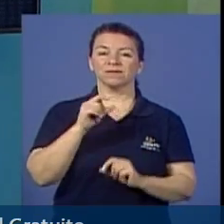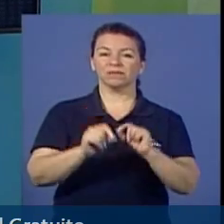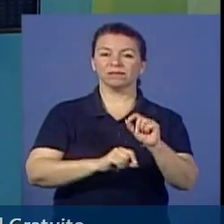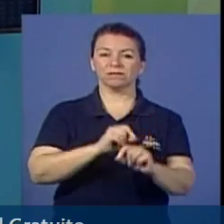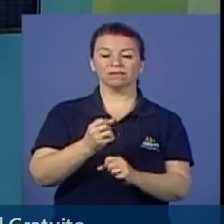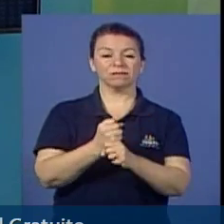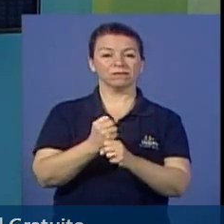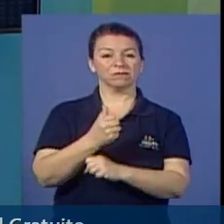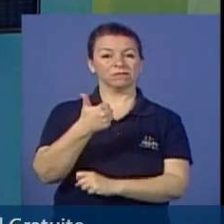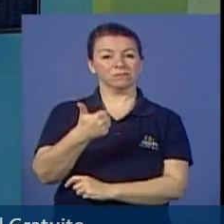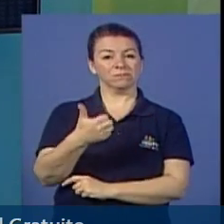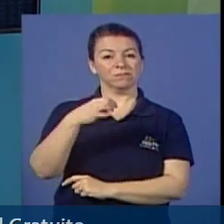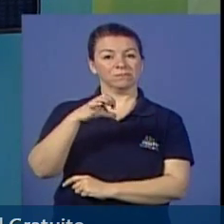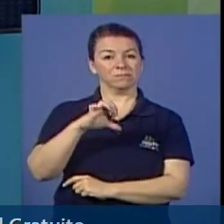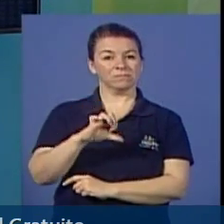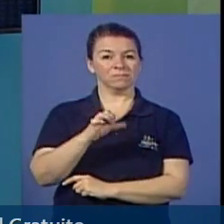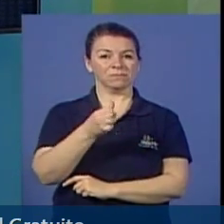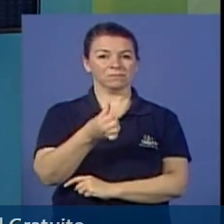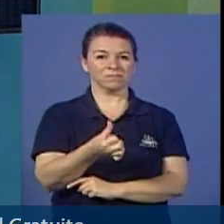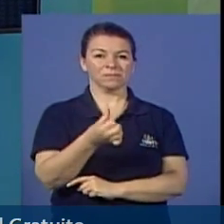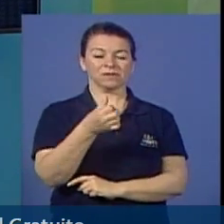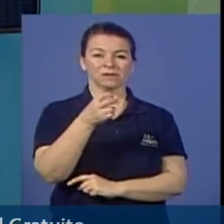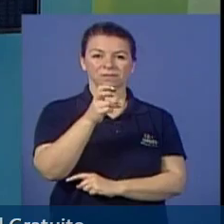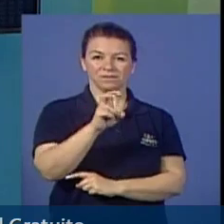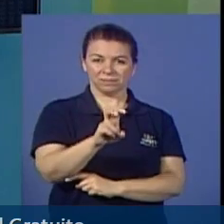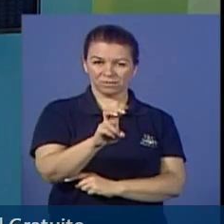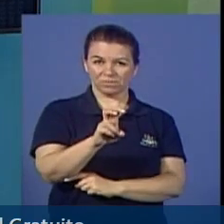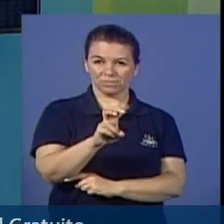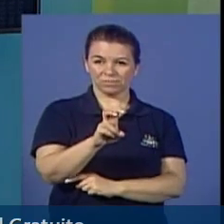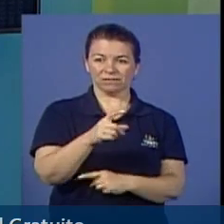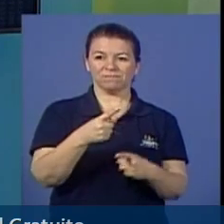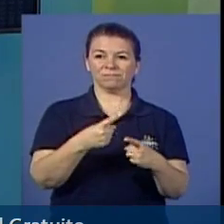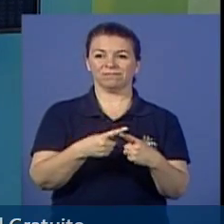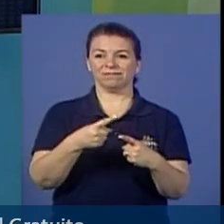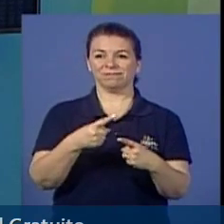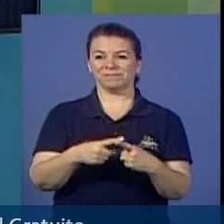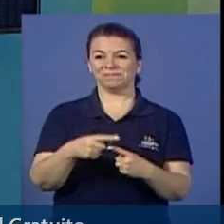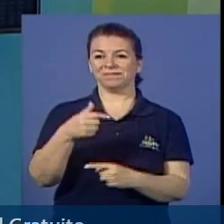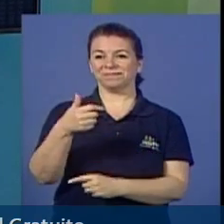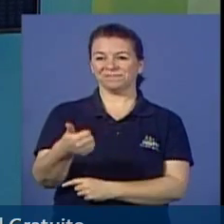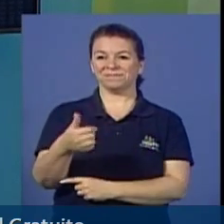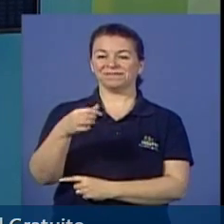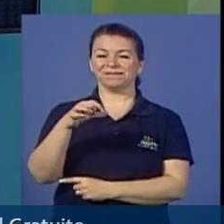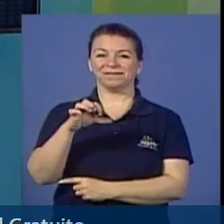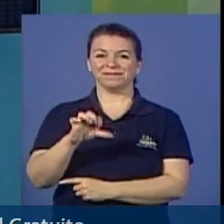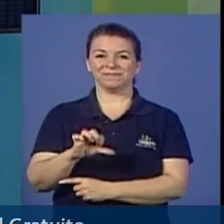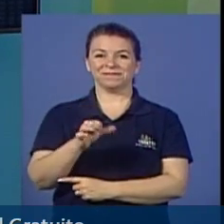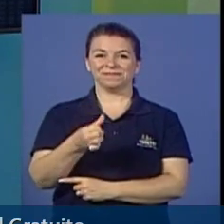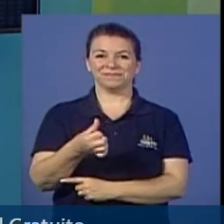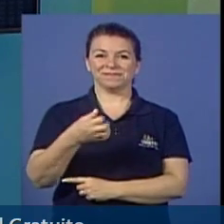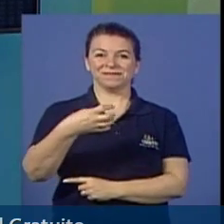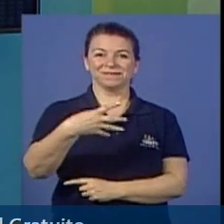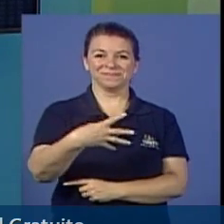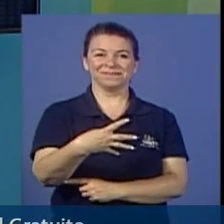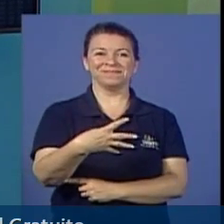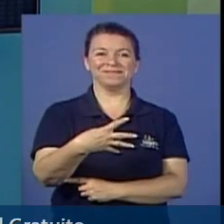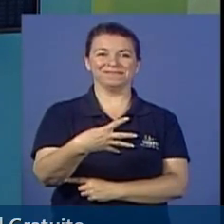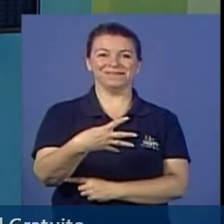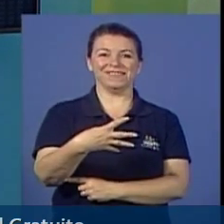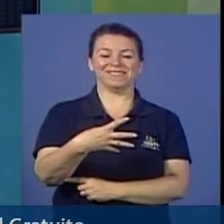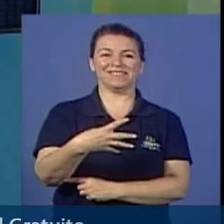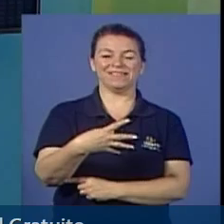1965, um ano antes. Porra. 1964. Golpe civil militar.